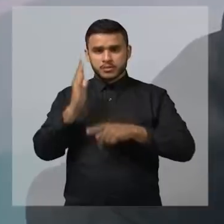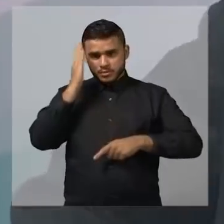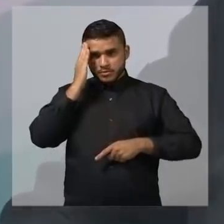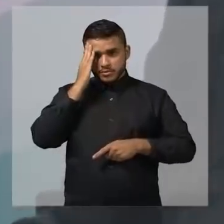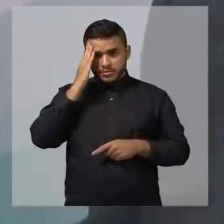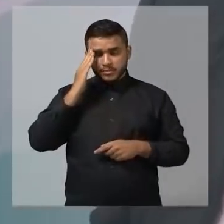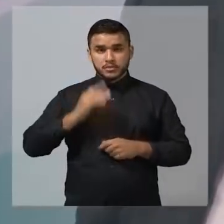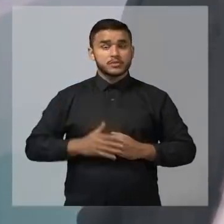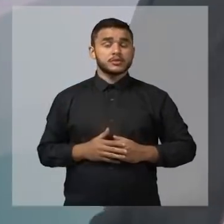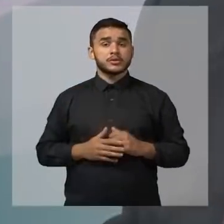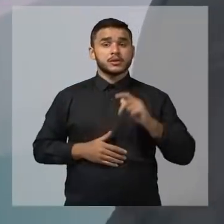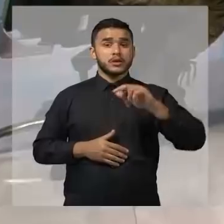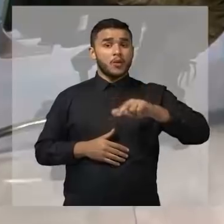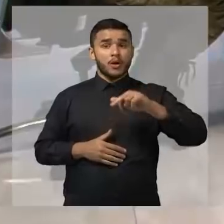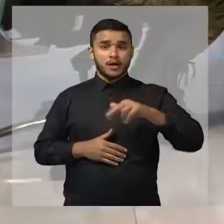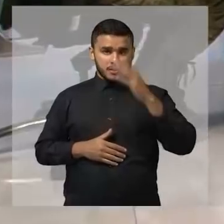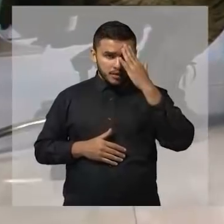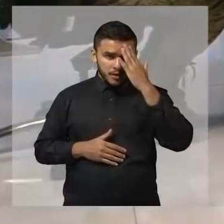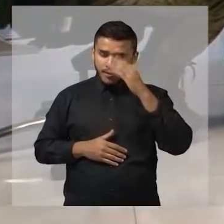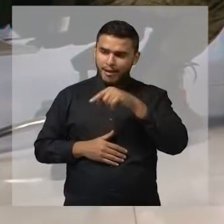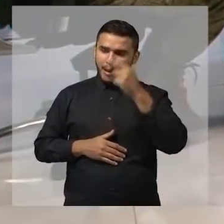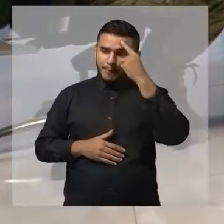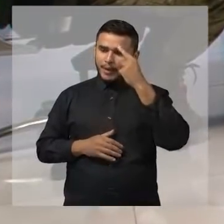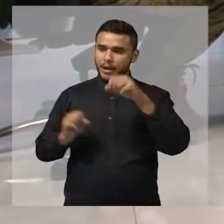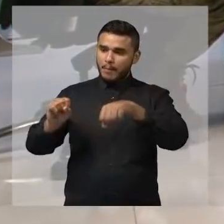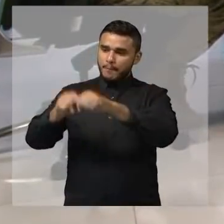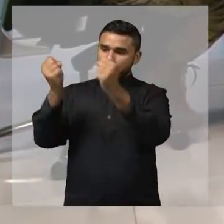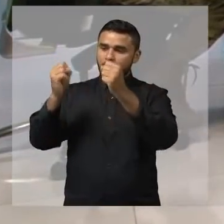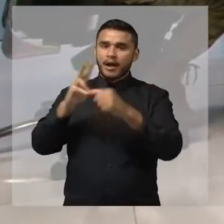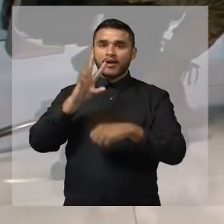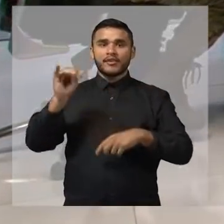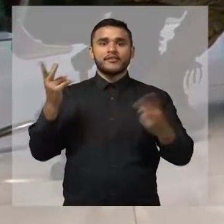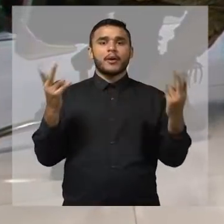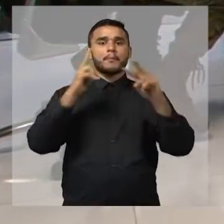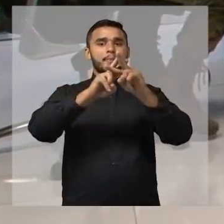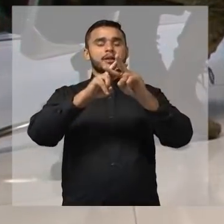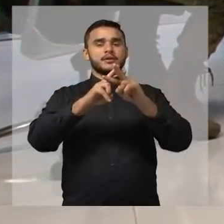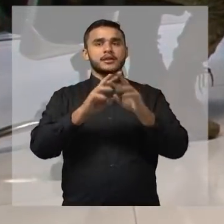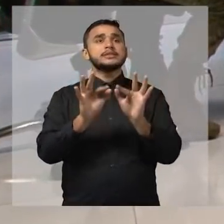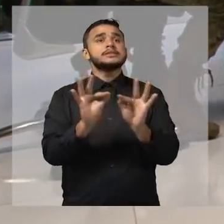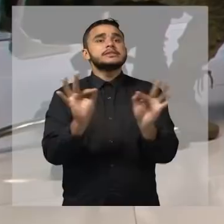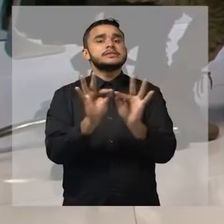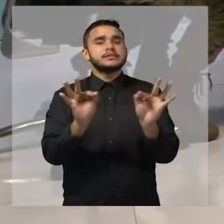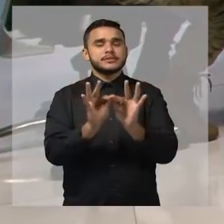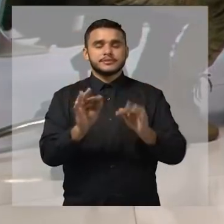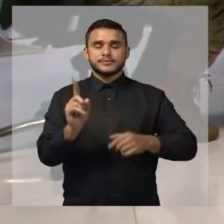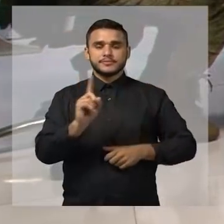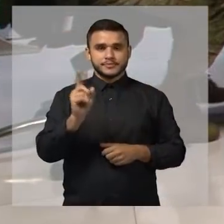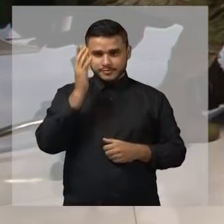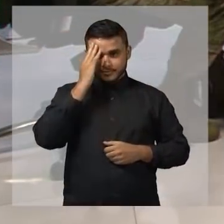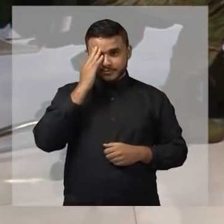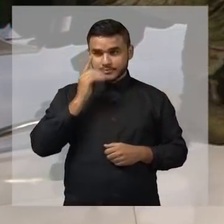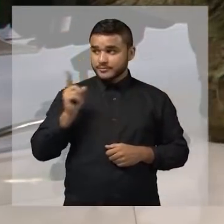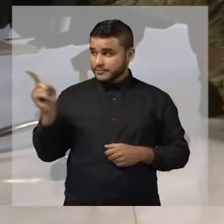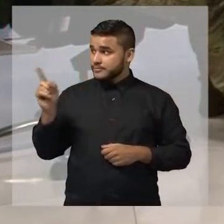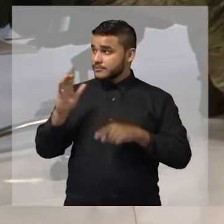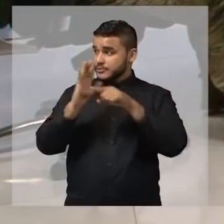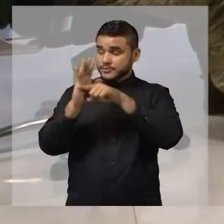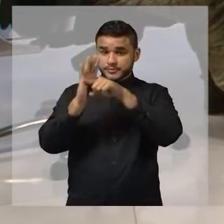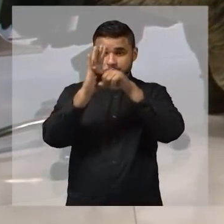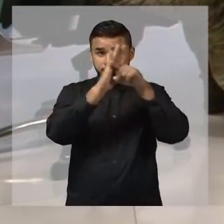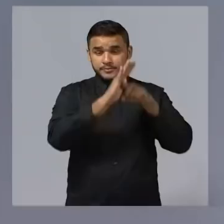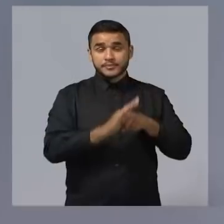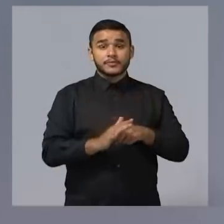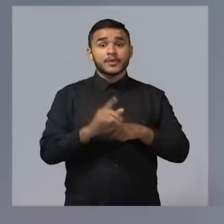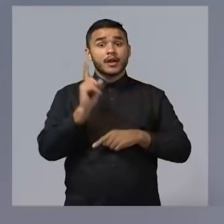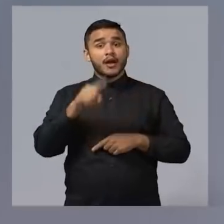isso. Isso foi uma tese feita no MIT. Isso foi um estudo de um professor feito no MIT. A teoria da janela quebrada é o